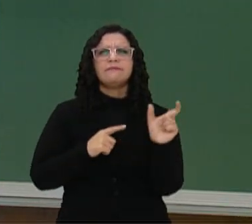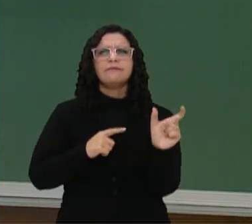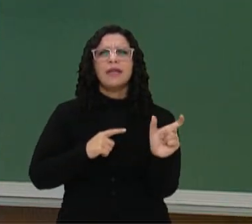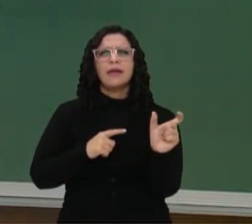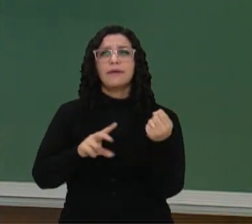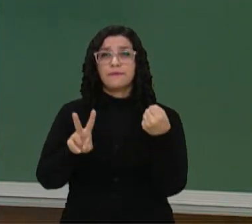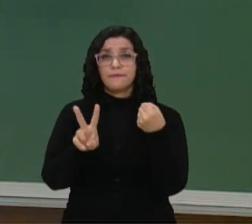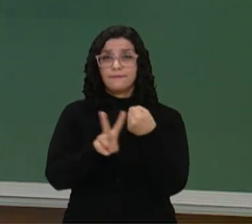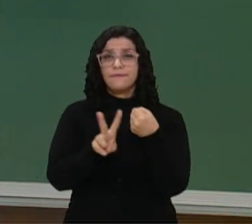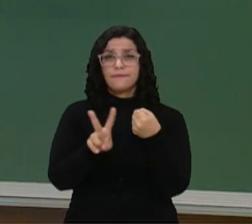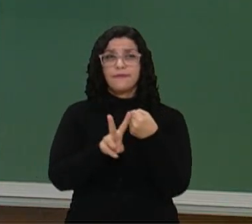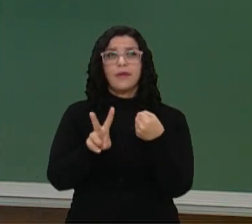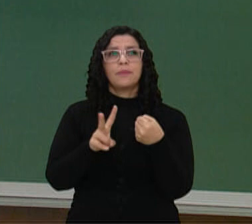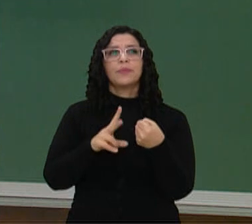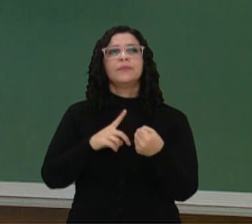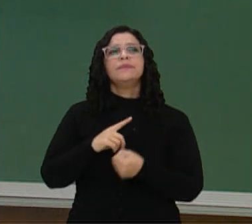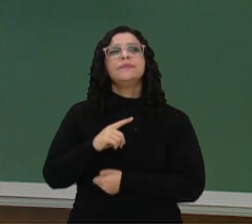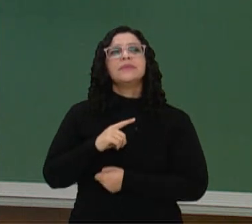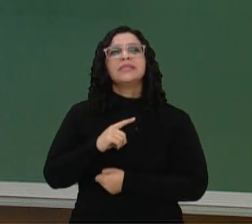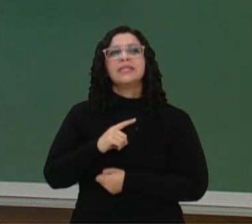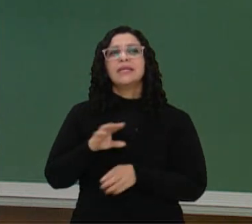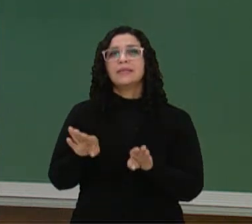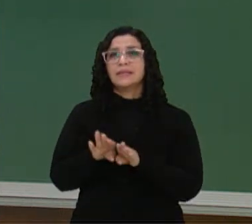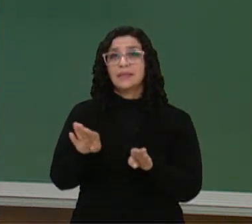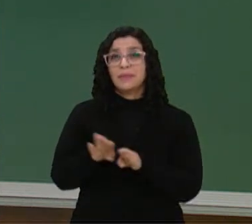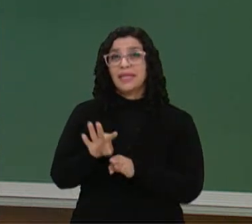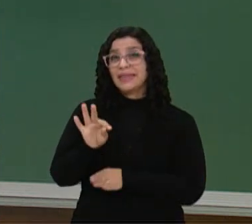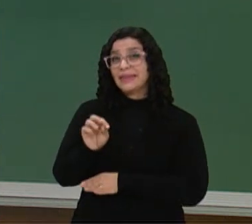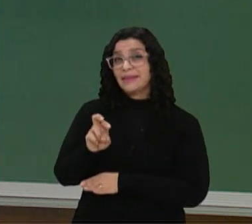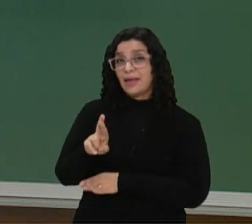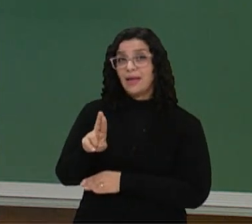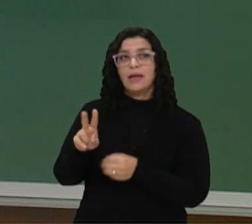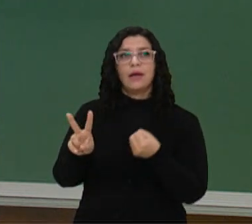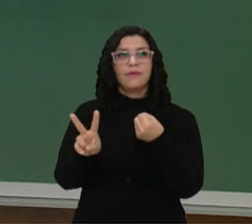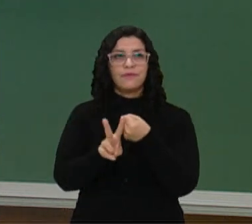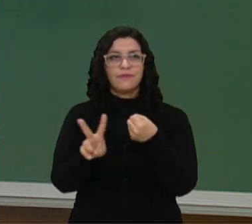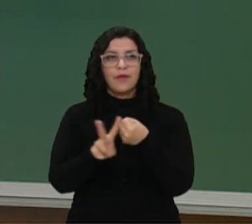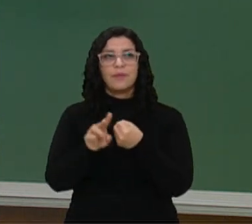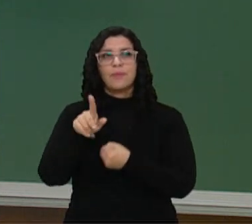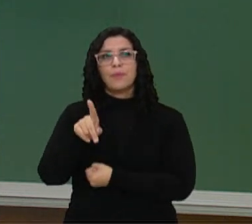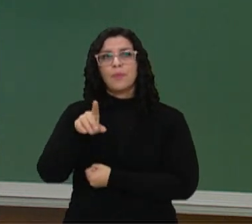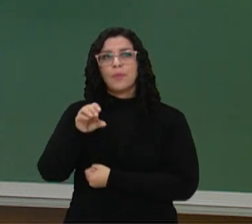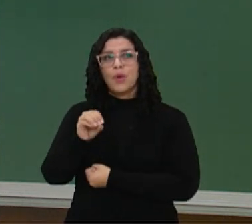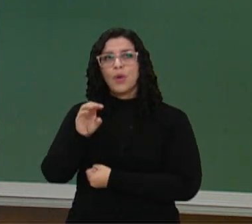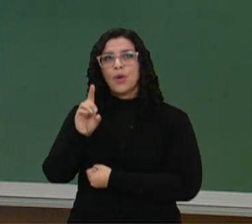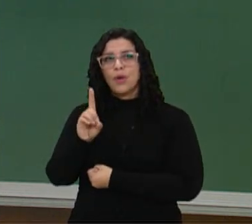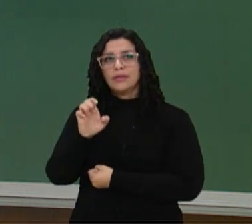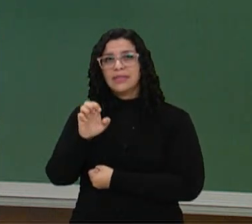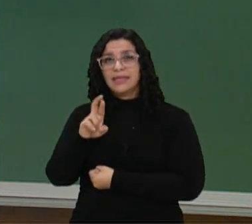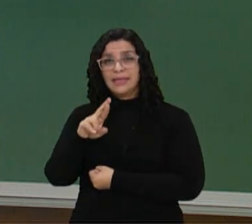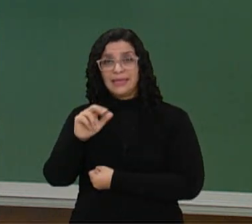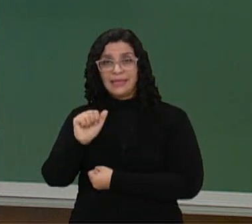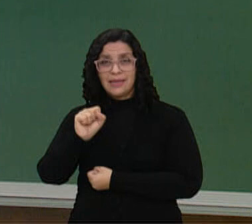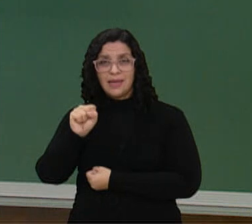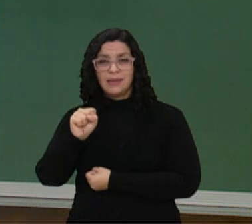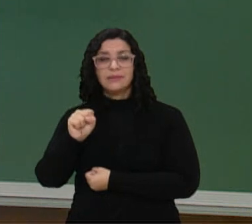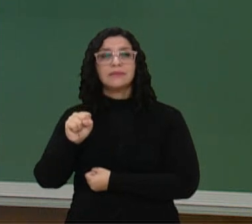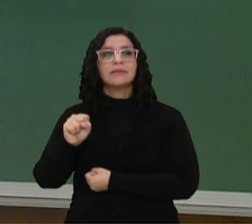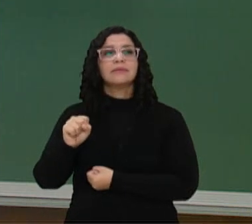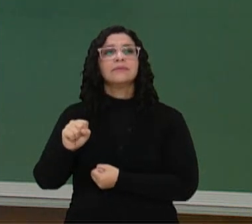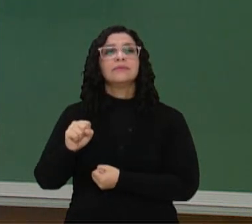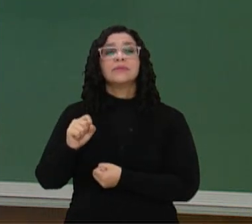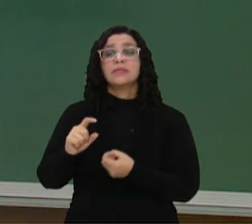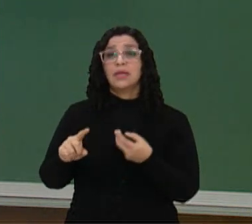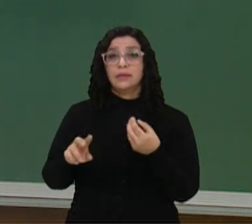temos o uso do pronome te, temos a conjugação aqui destacada do verbo poderás, temos o tu,